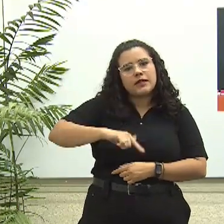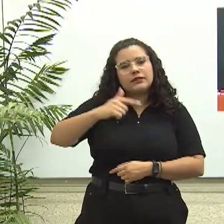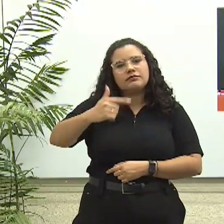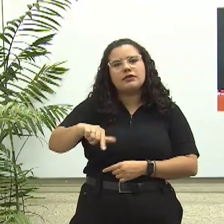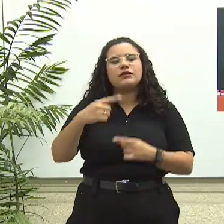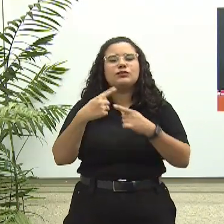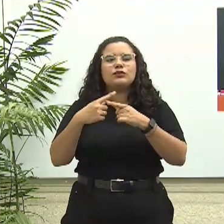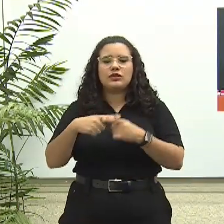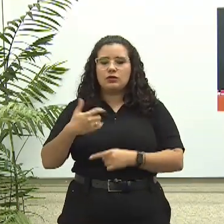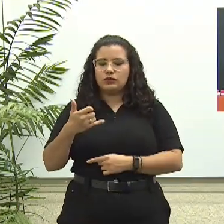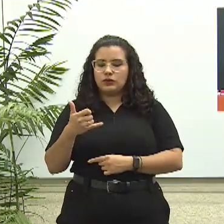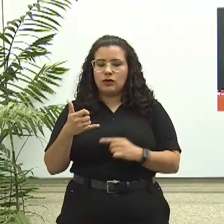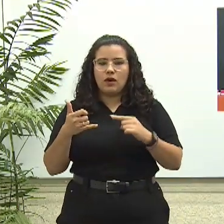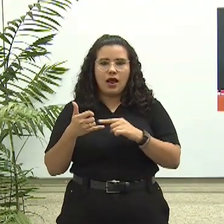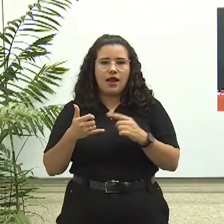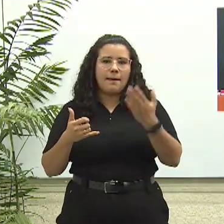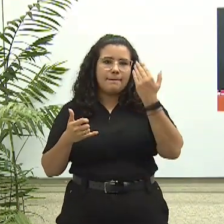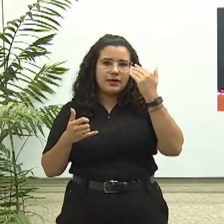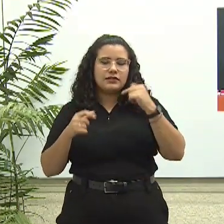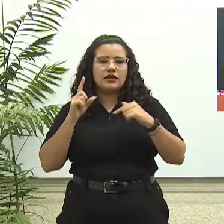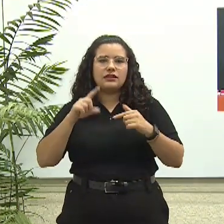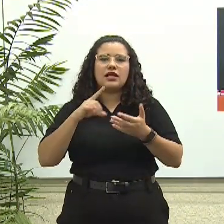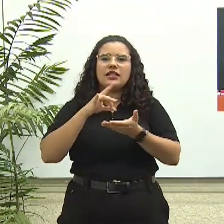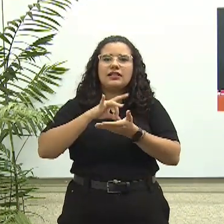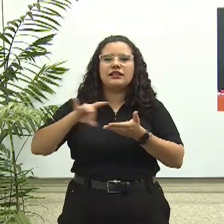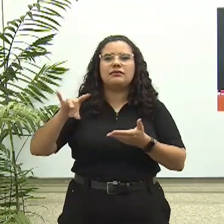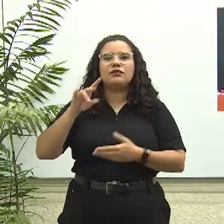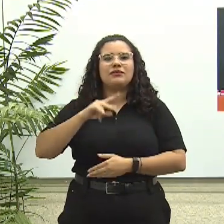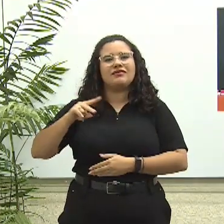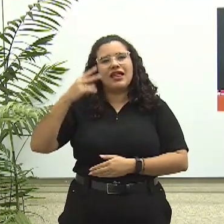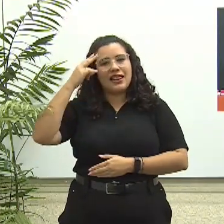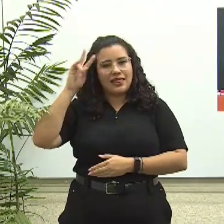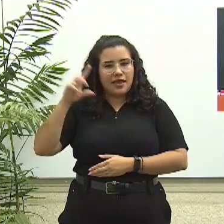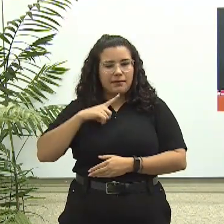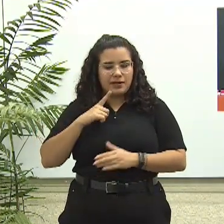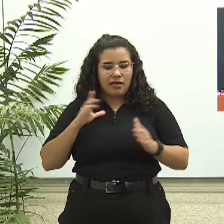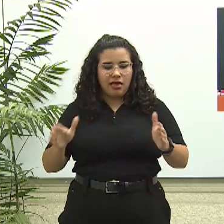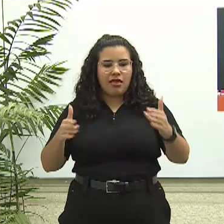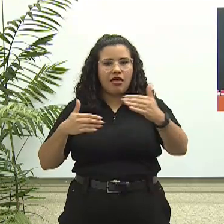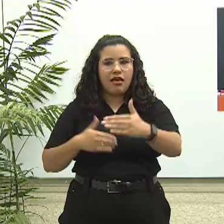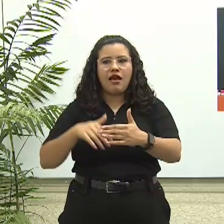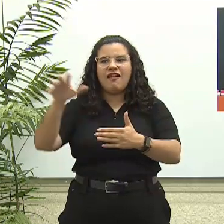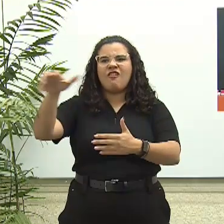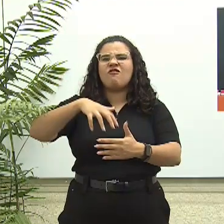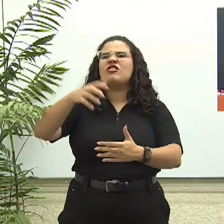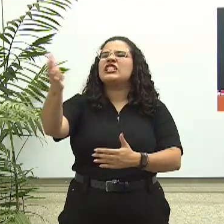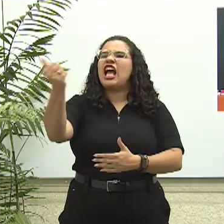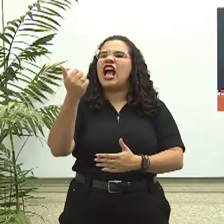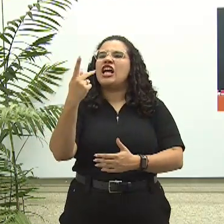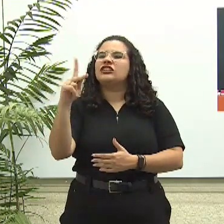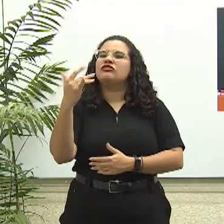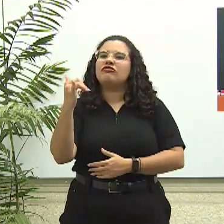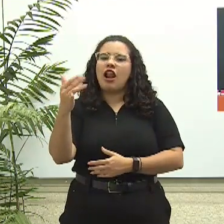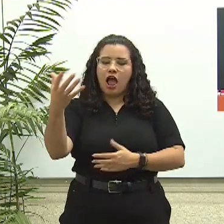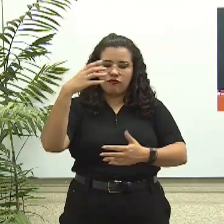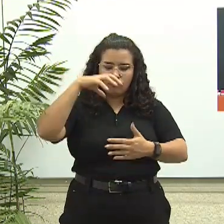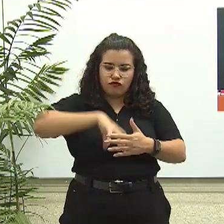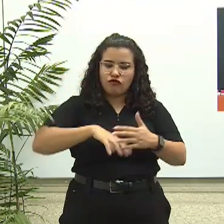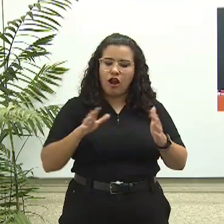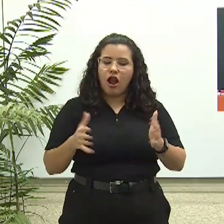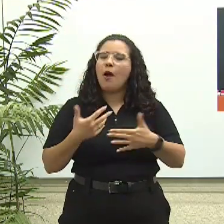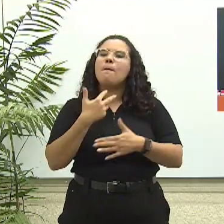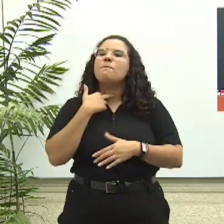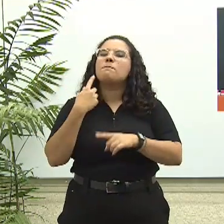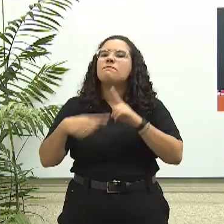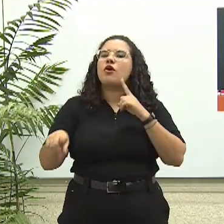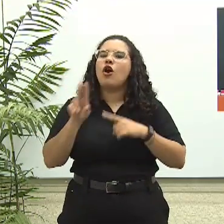smartphone que era o grande inimigo do professor Eu lembro que tinha caixinha famosa não sei se Vocês pegaram isso dá teu celular aqui vou botar na caixinha que não pode